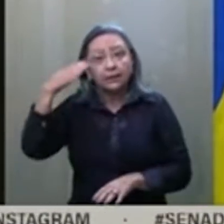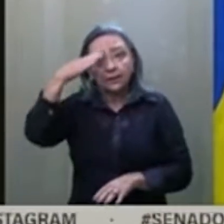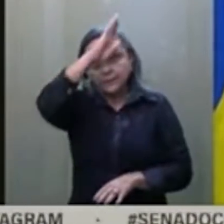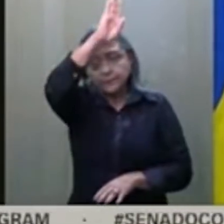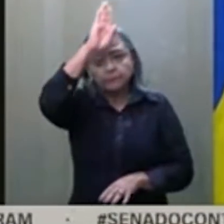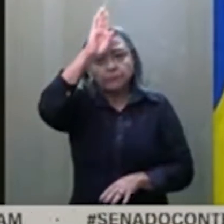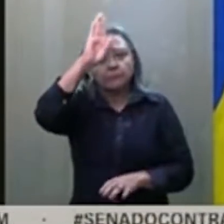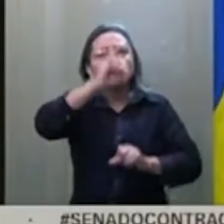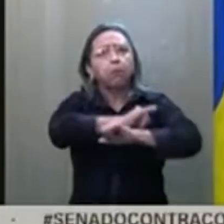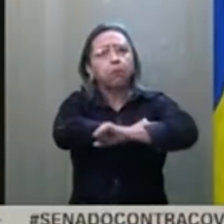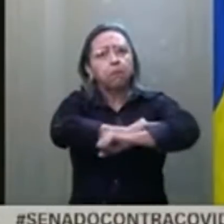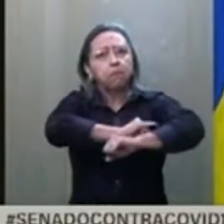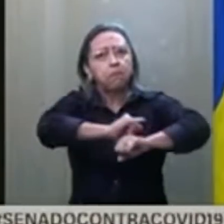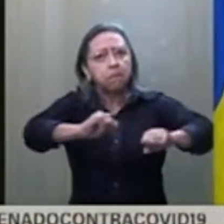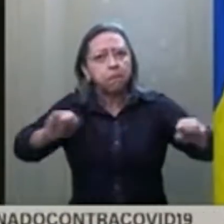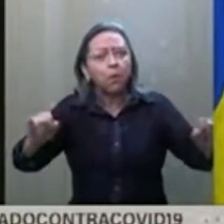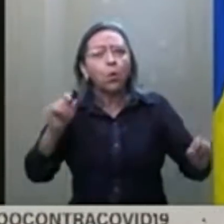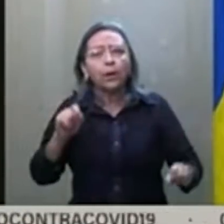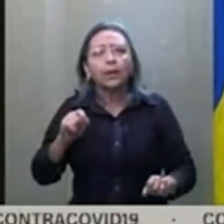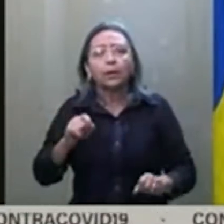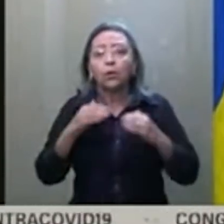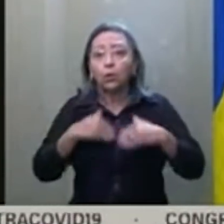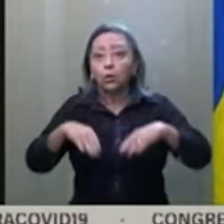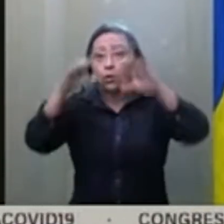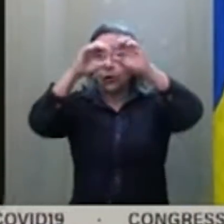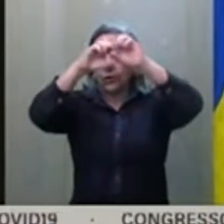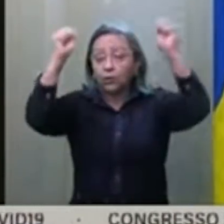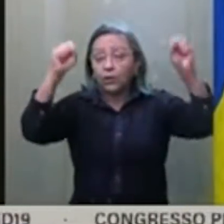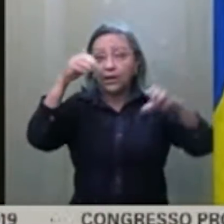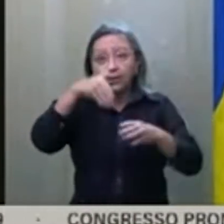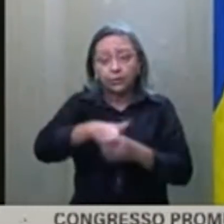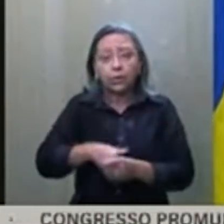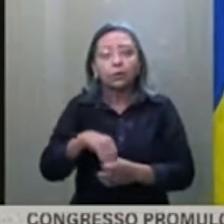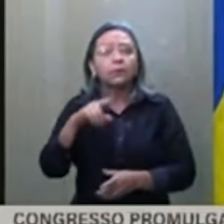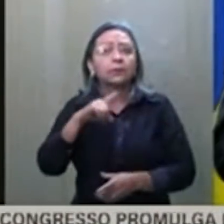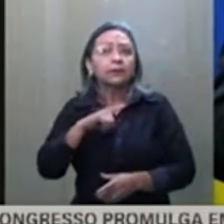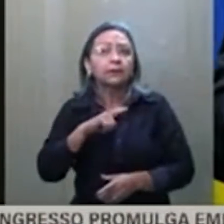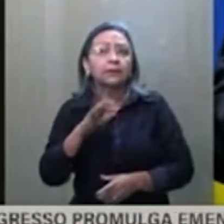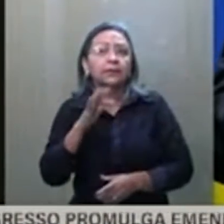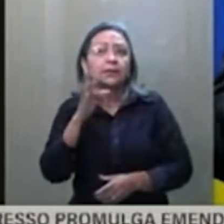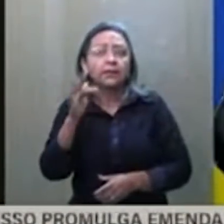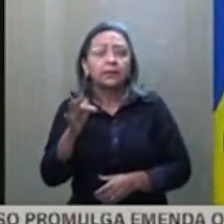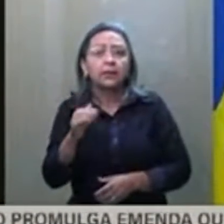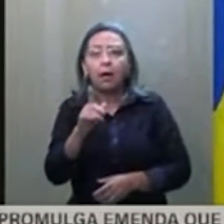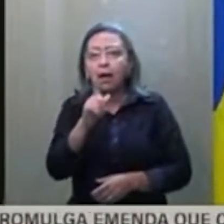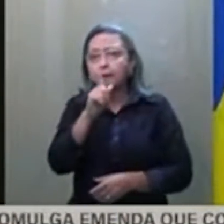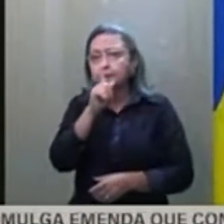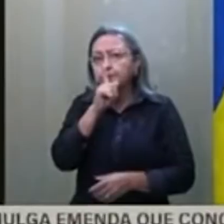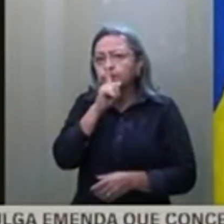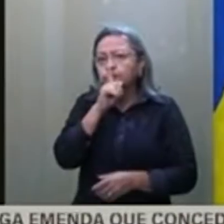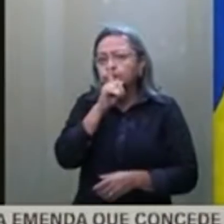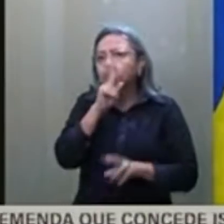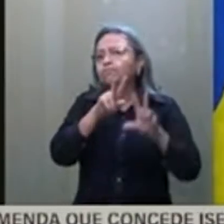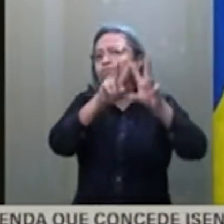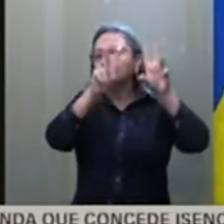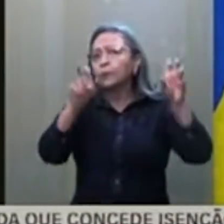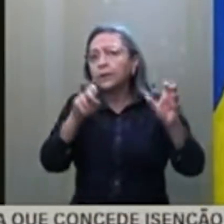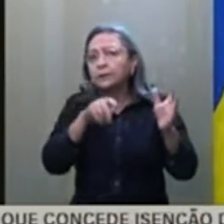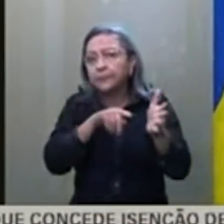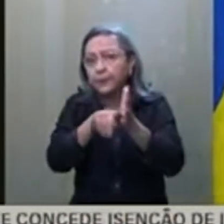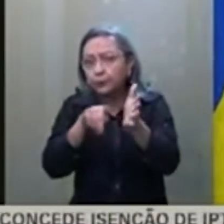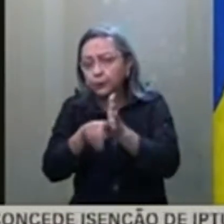declarar de público que o TSE teria silenciado sobre o